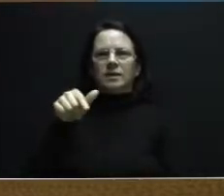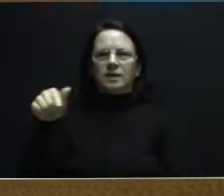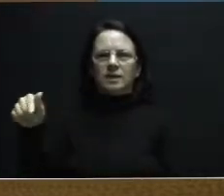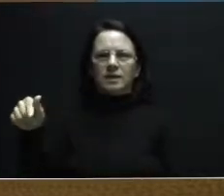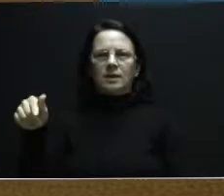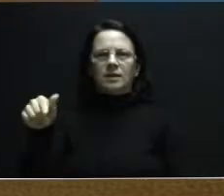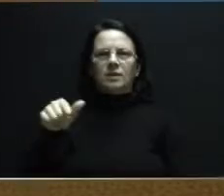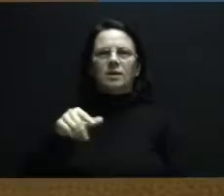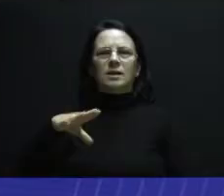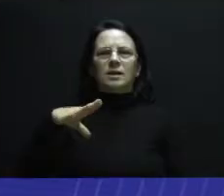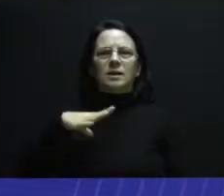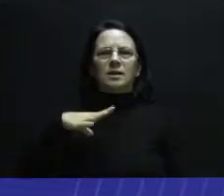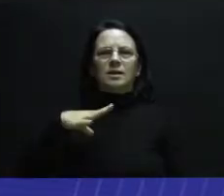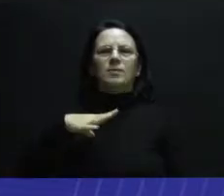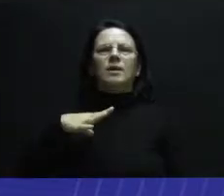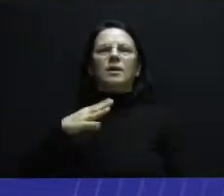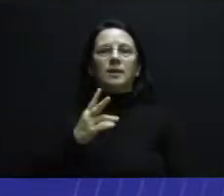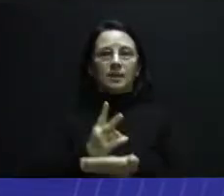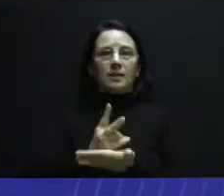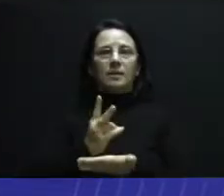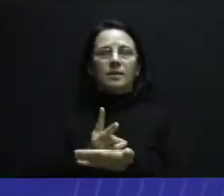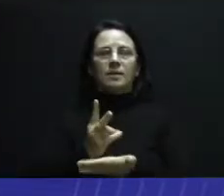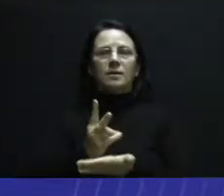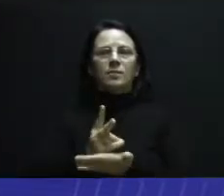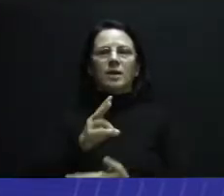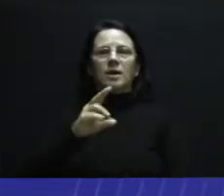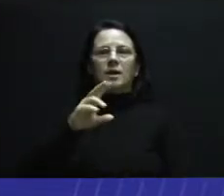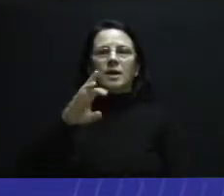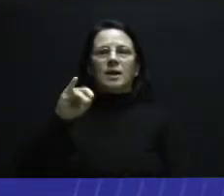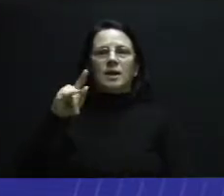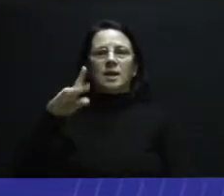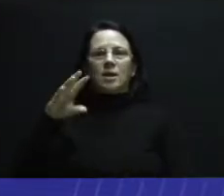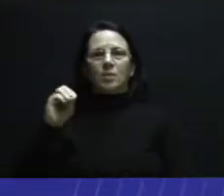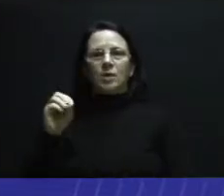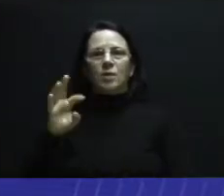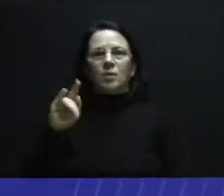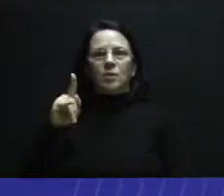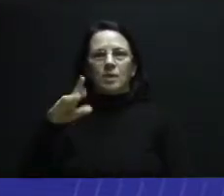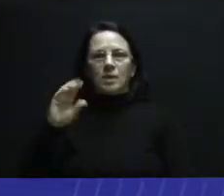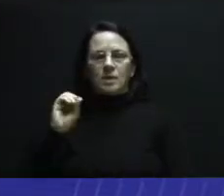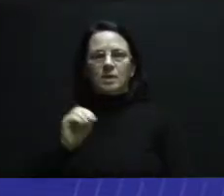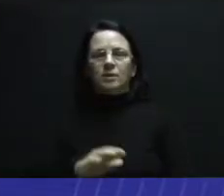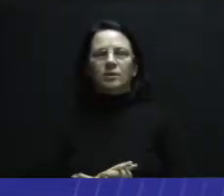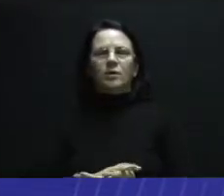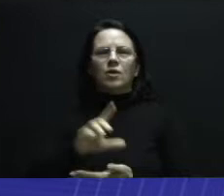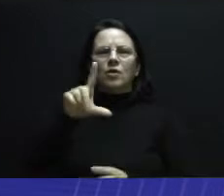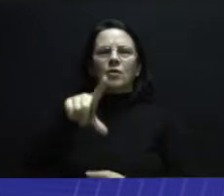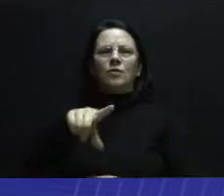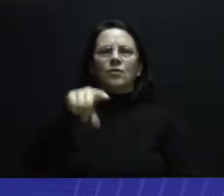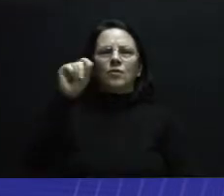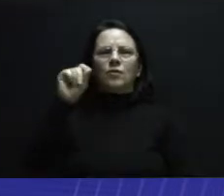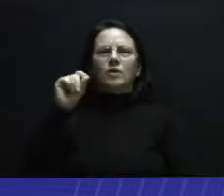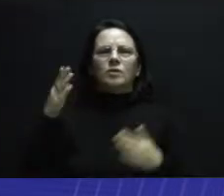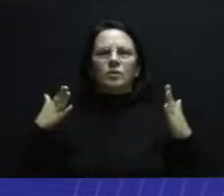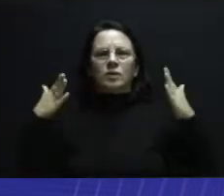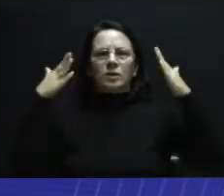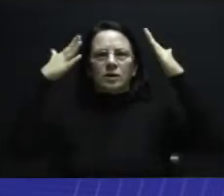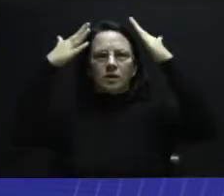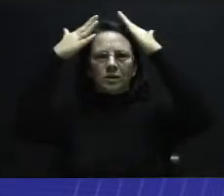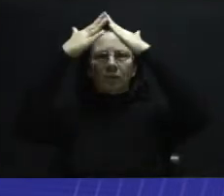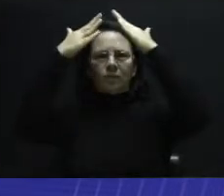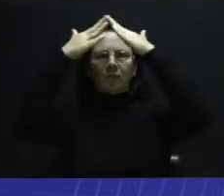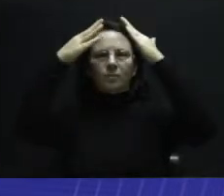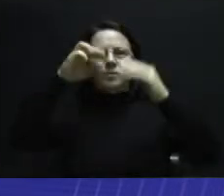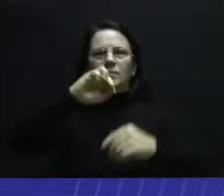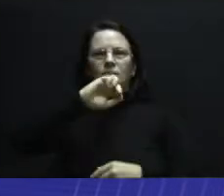janeiro de 1977 em Jaciguá, no Espírito Santo. Nomeado pelo Papa Francisco em 16 de julho de 2014 como um